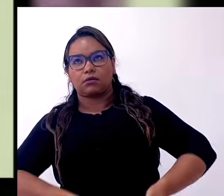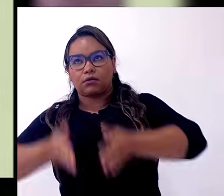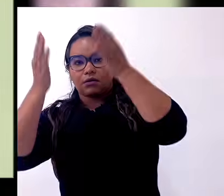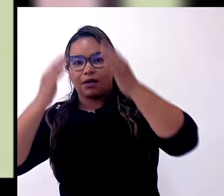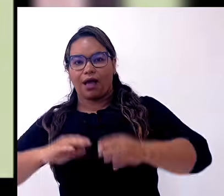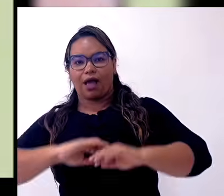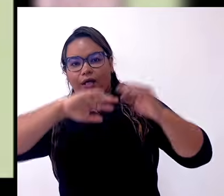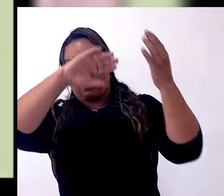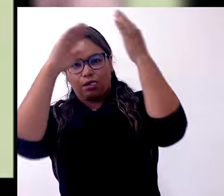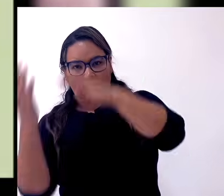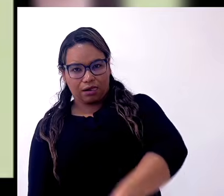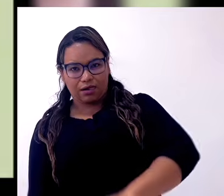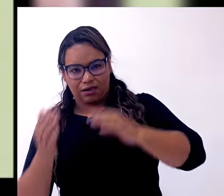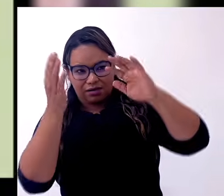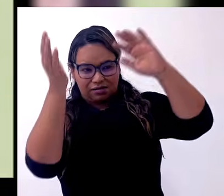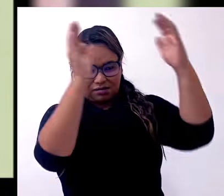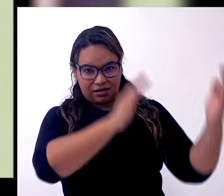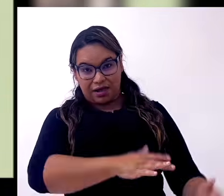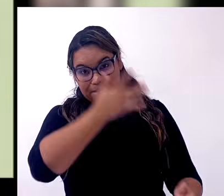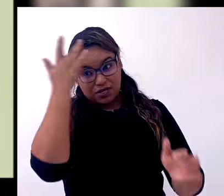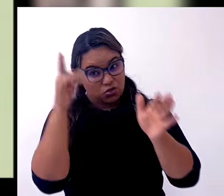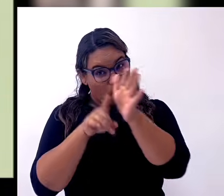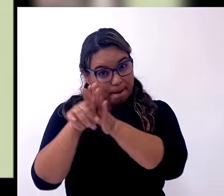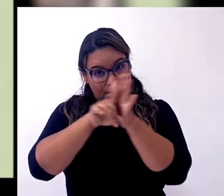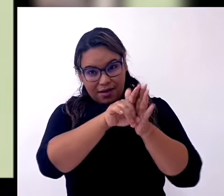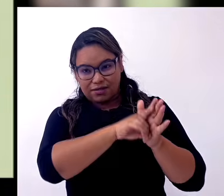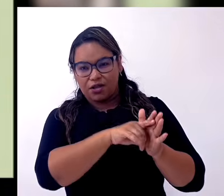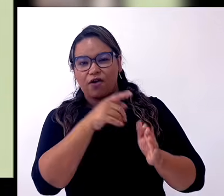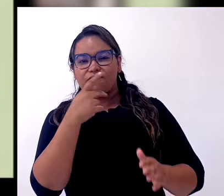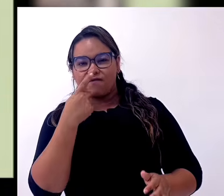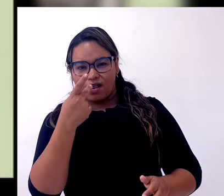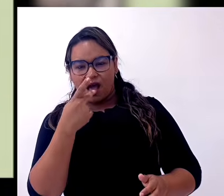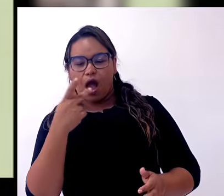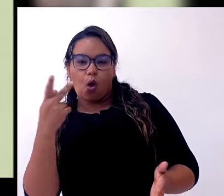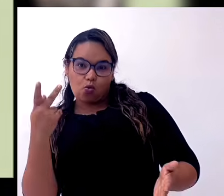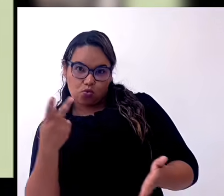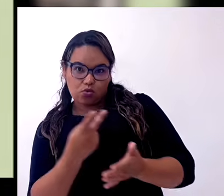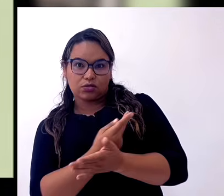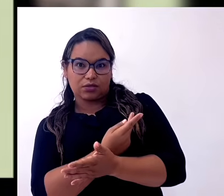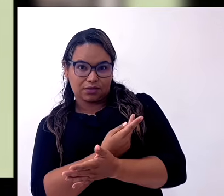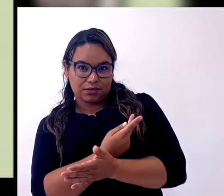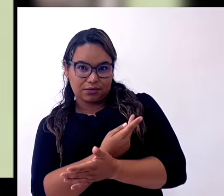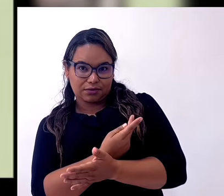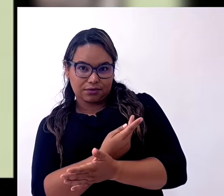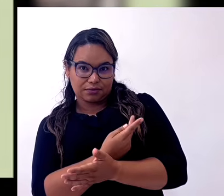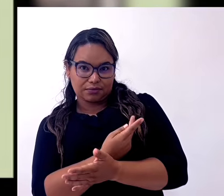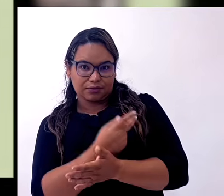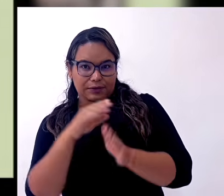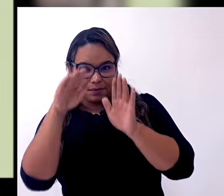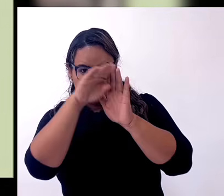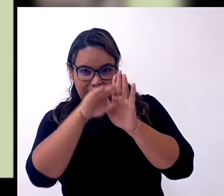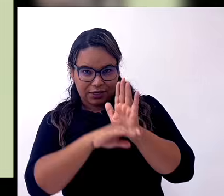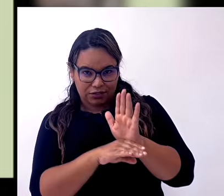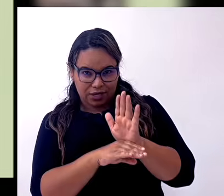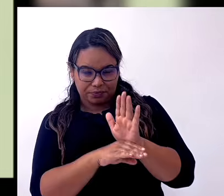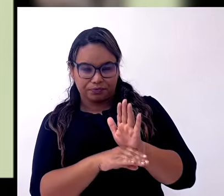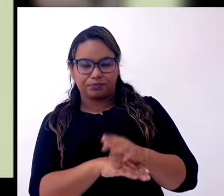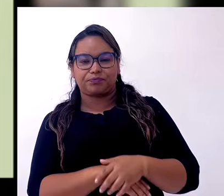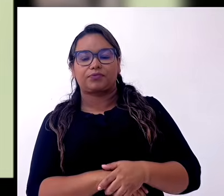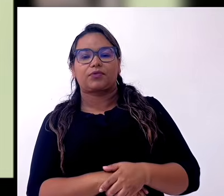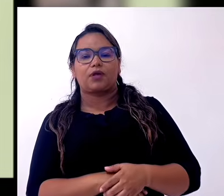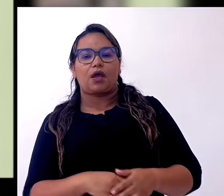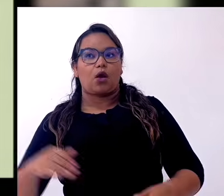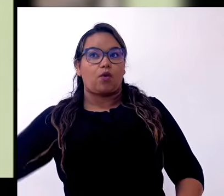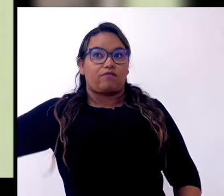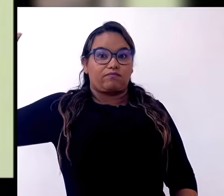qual acabávamos de sair. E ele se inclinou para o lado e caiu. Tudo começou de repente, como se fossem tiros. Bang, bang,